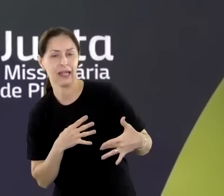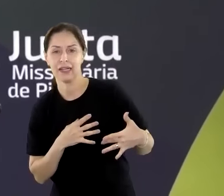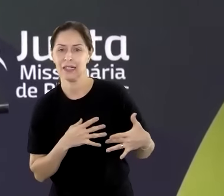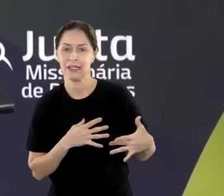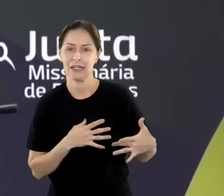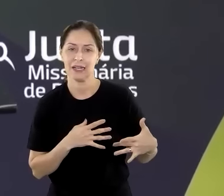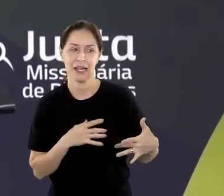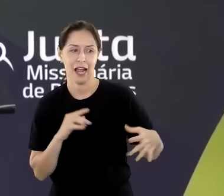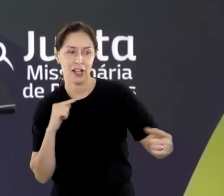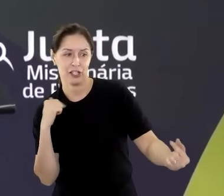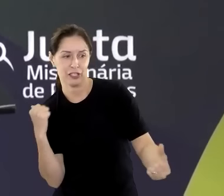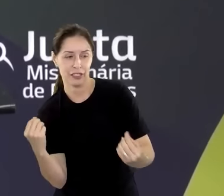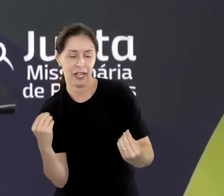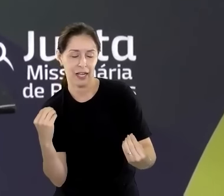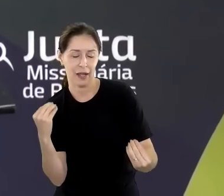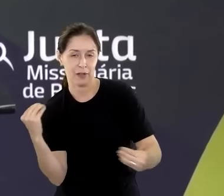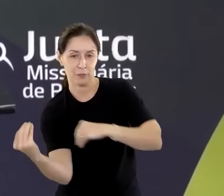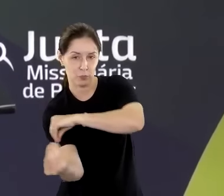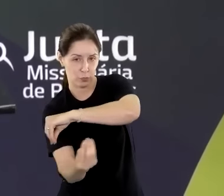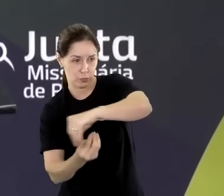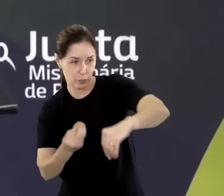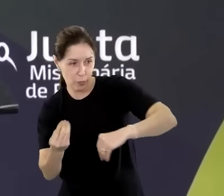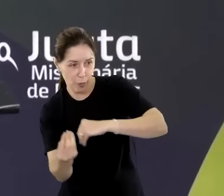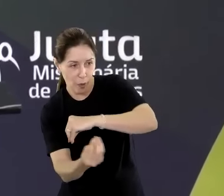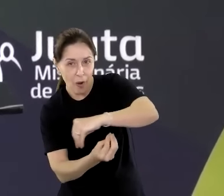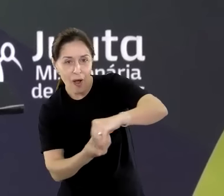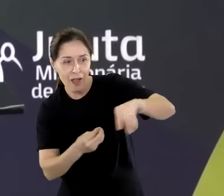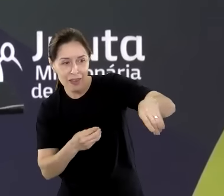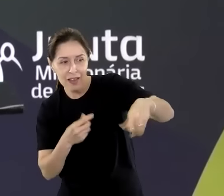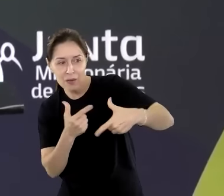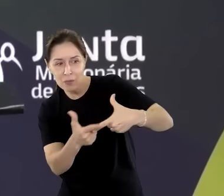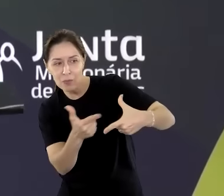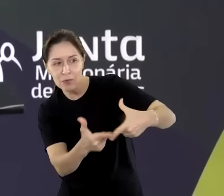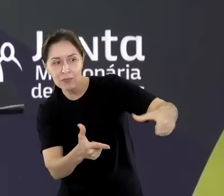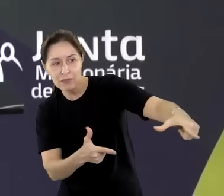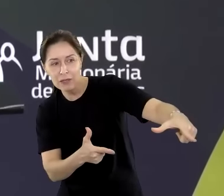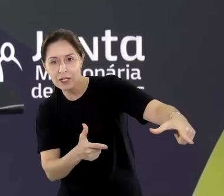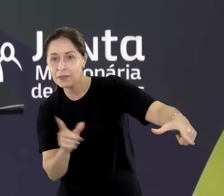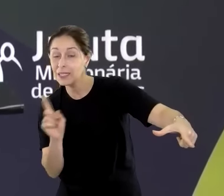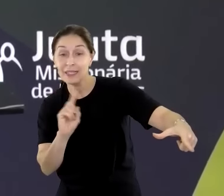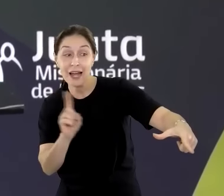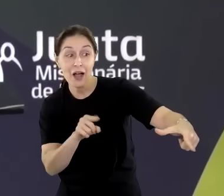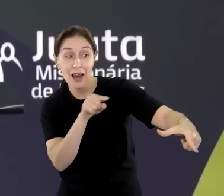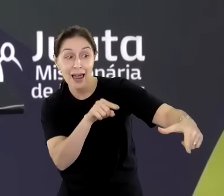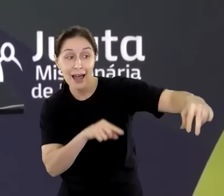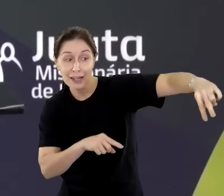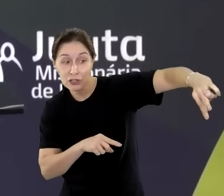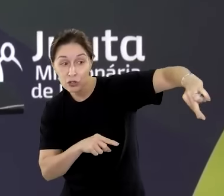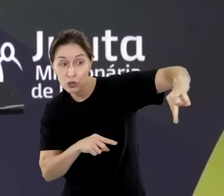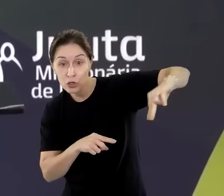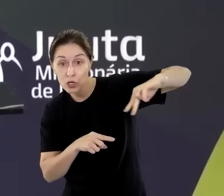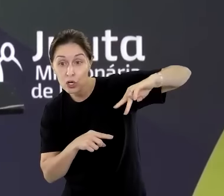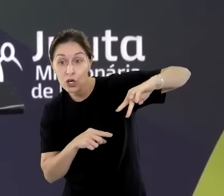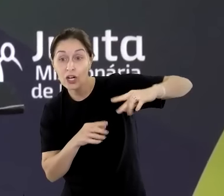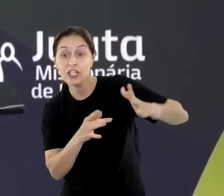Segundo, a ansiedade tem o poder de aumentar os problemas e de diminuir nossa capacidade de resolvê-los.